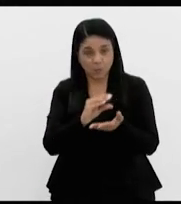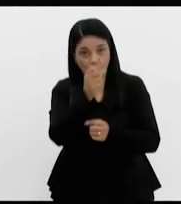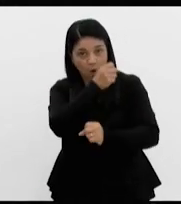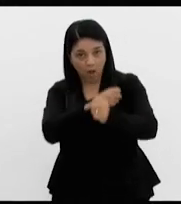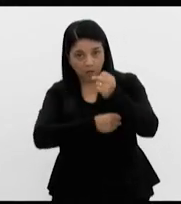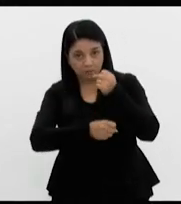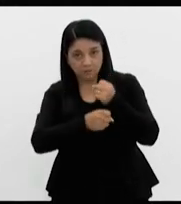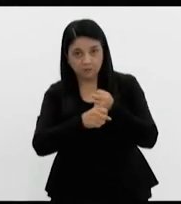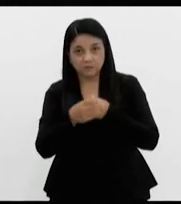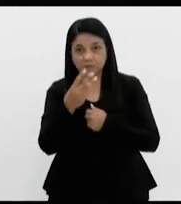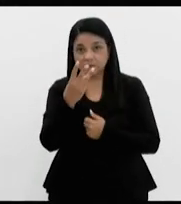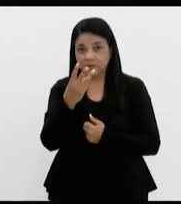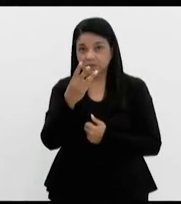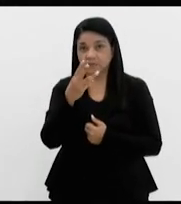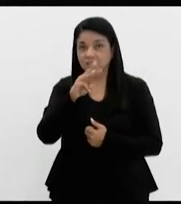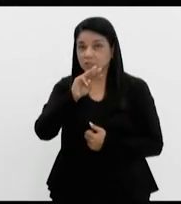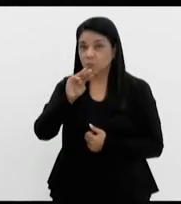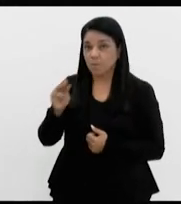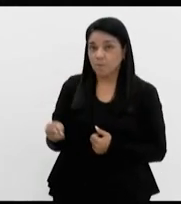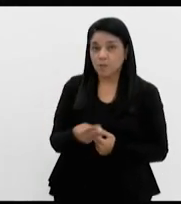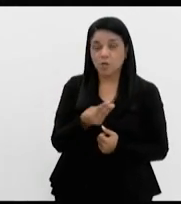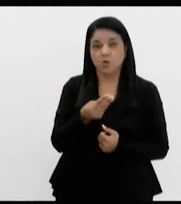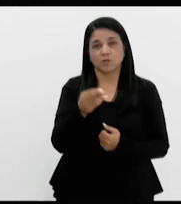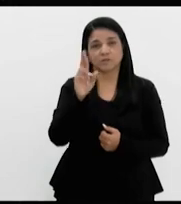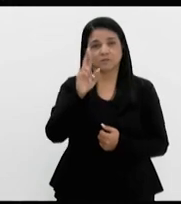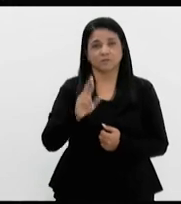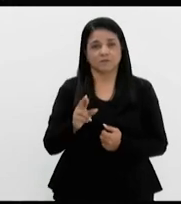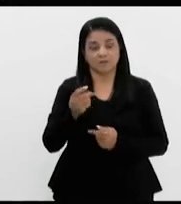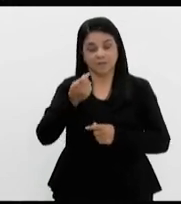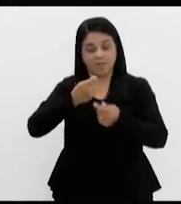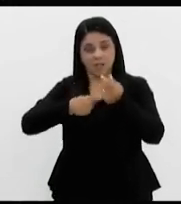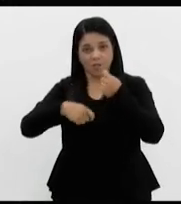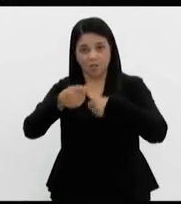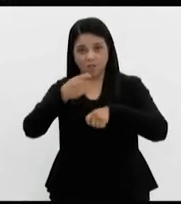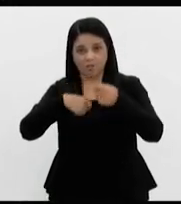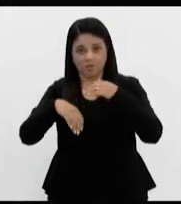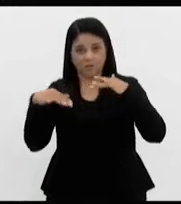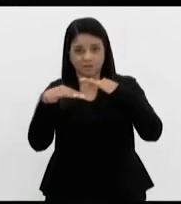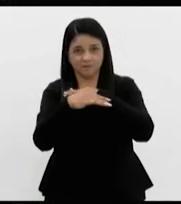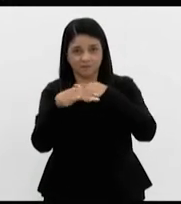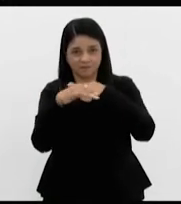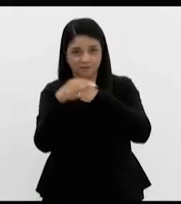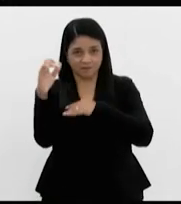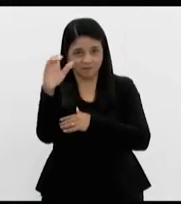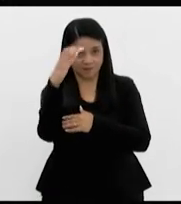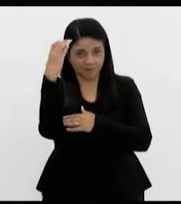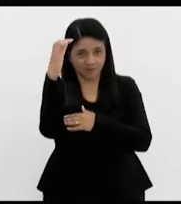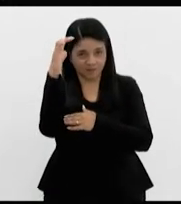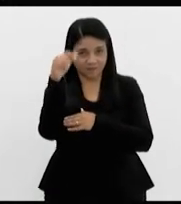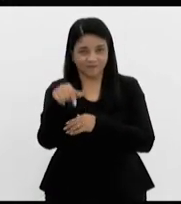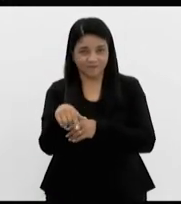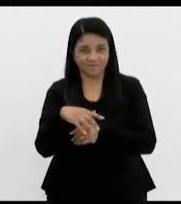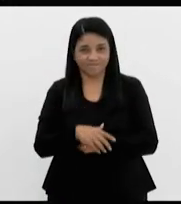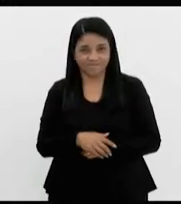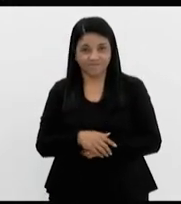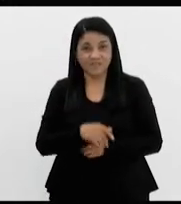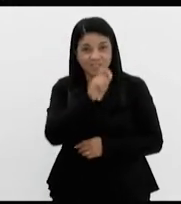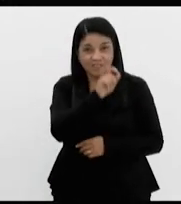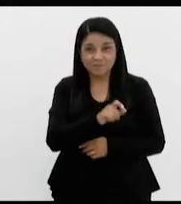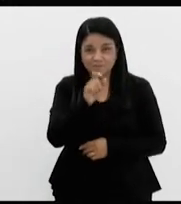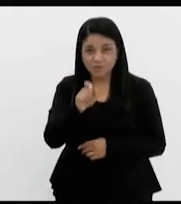passado 300 milhões de reais na economia da cidade de Niterói. As